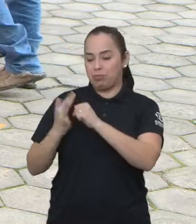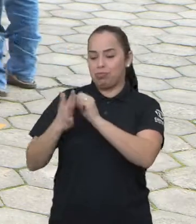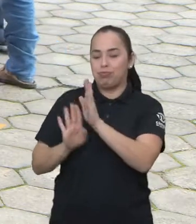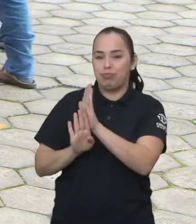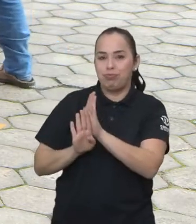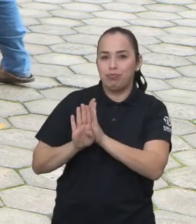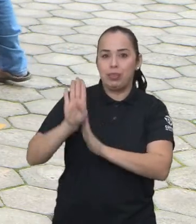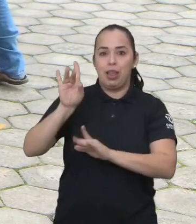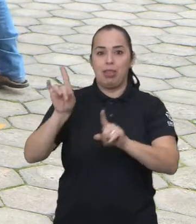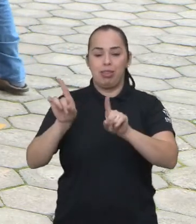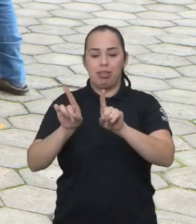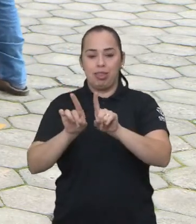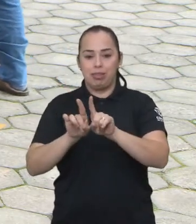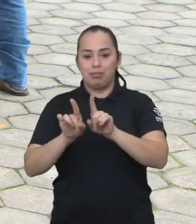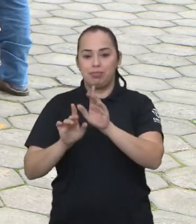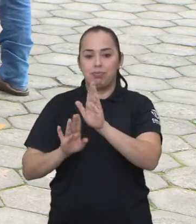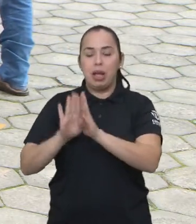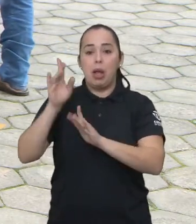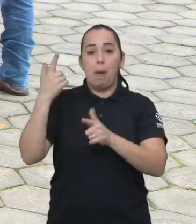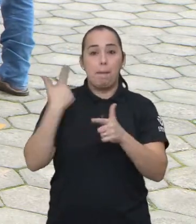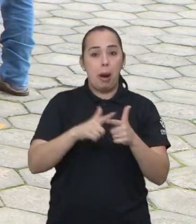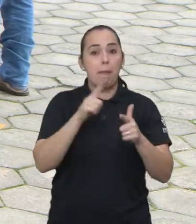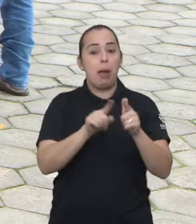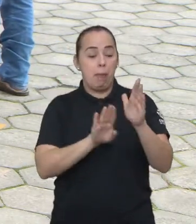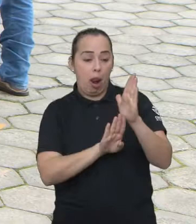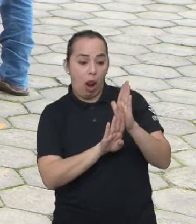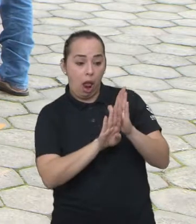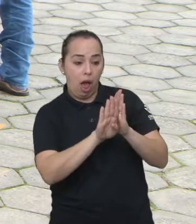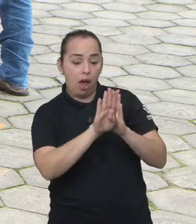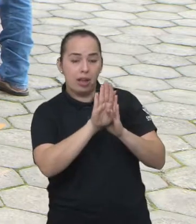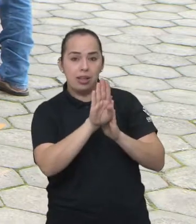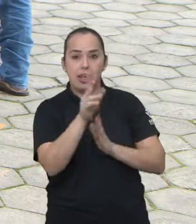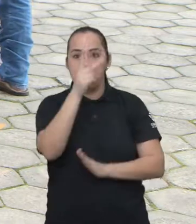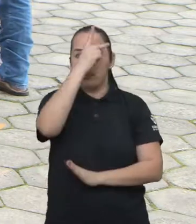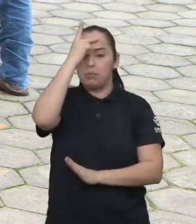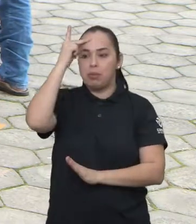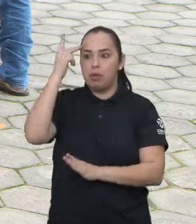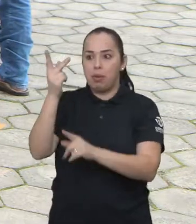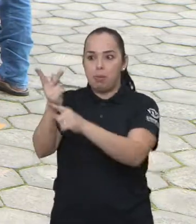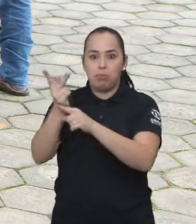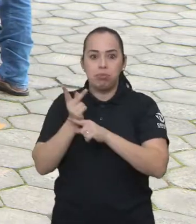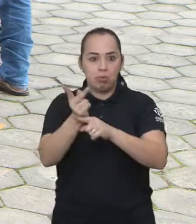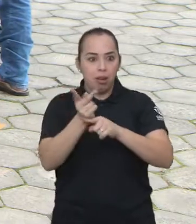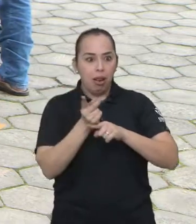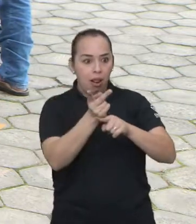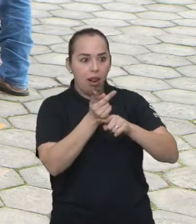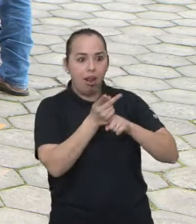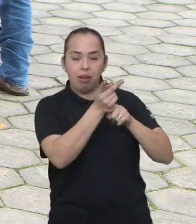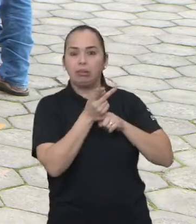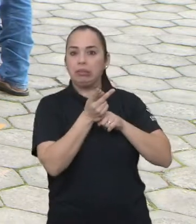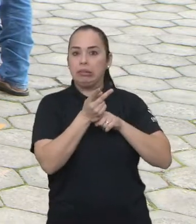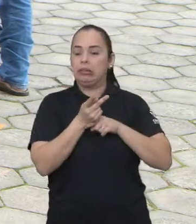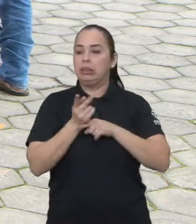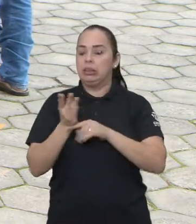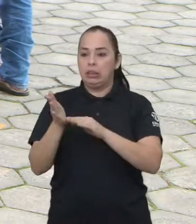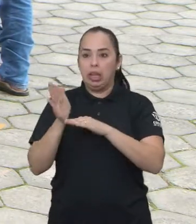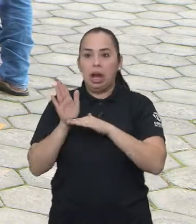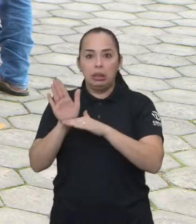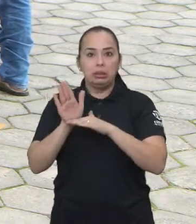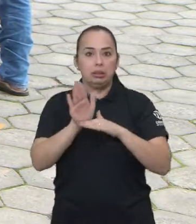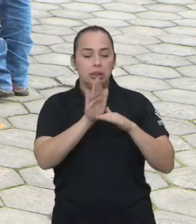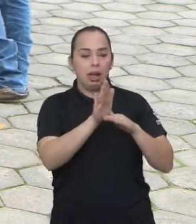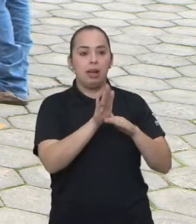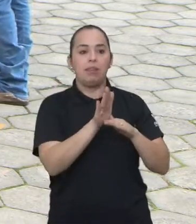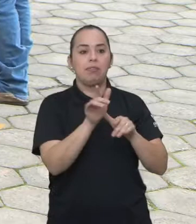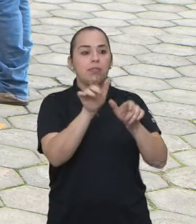muito a coisa cresceu muito muita gente começou a procurar a nossa ajuda